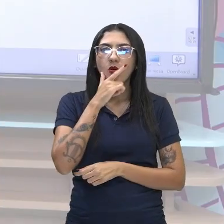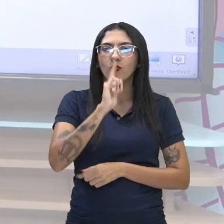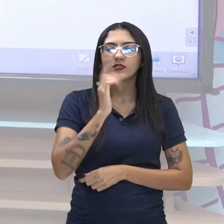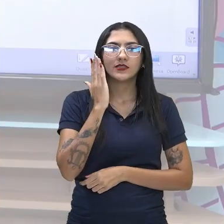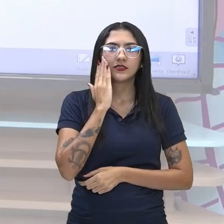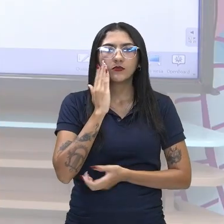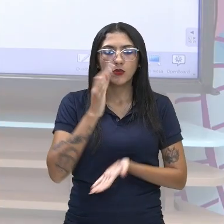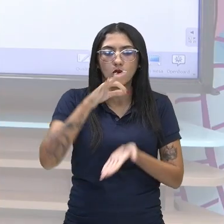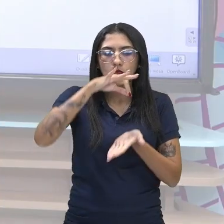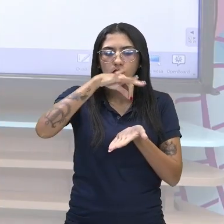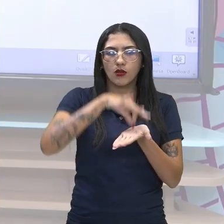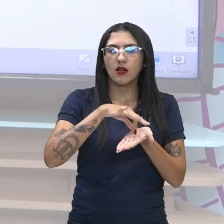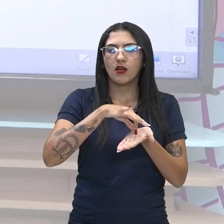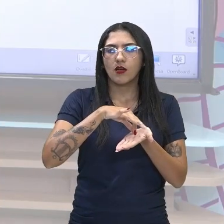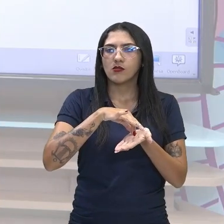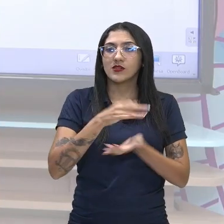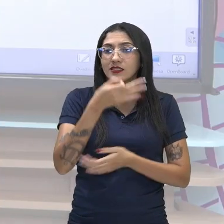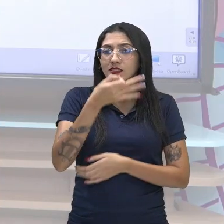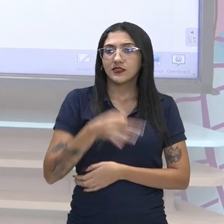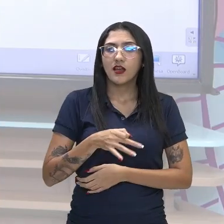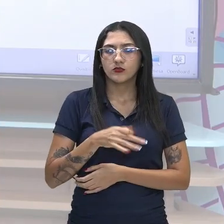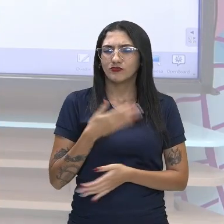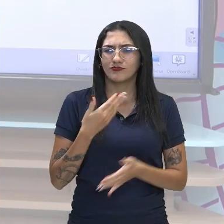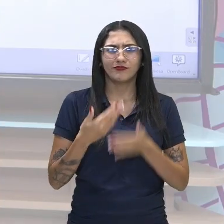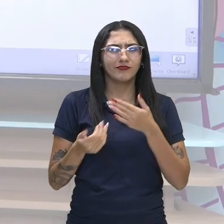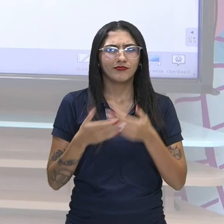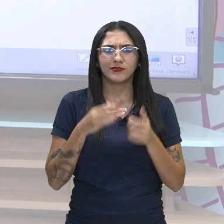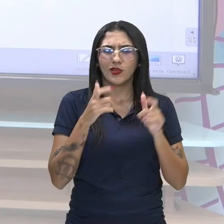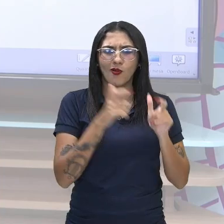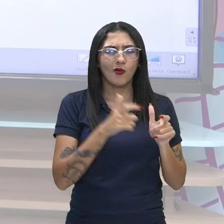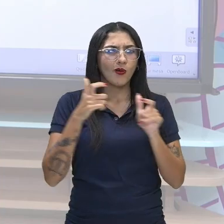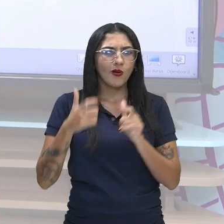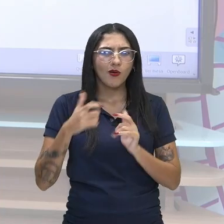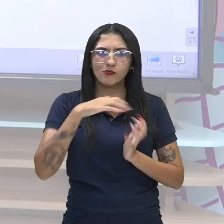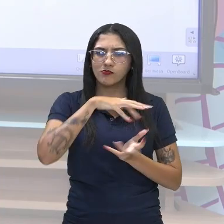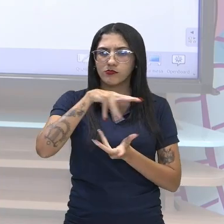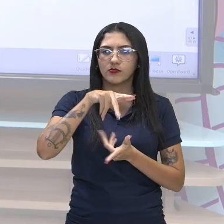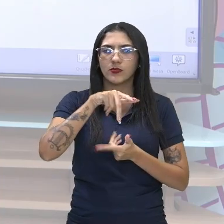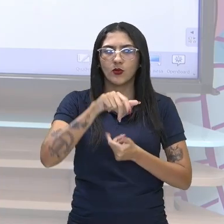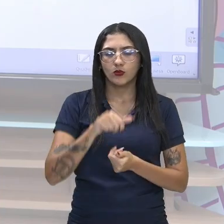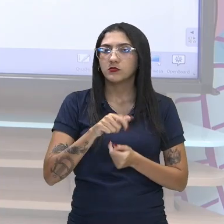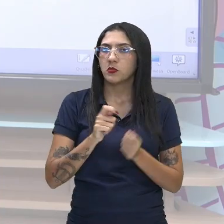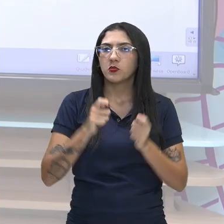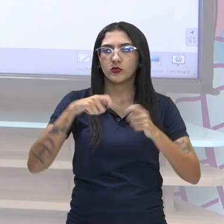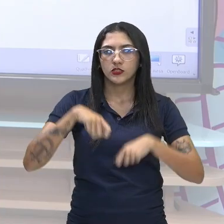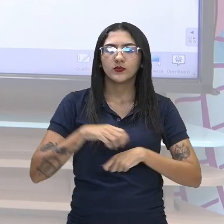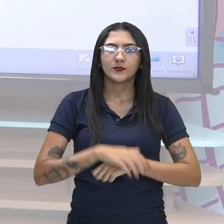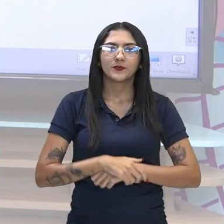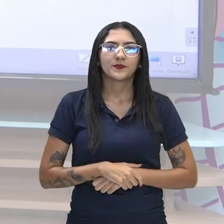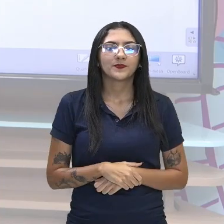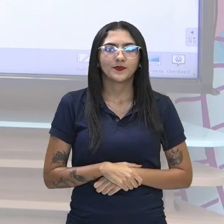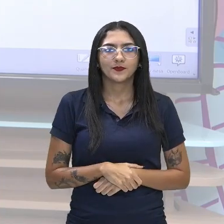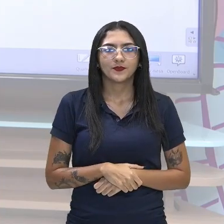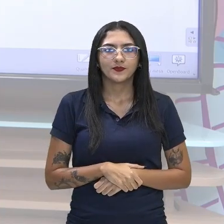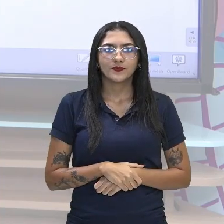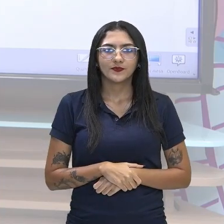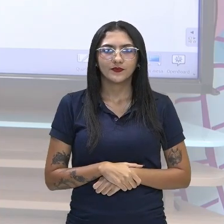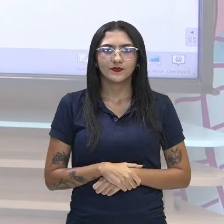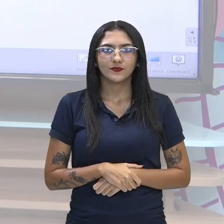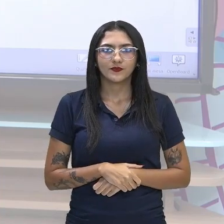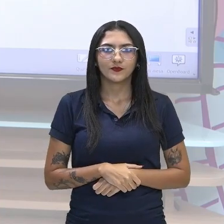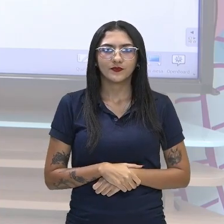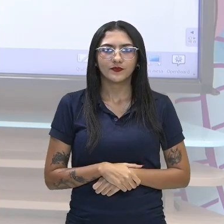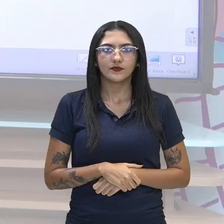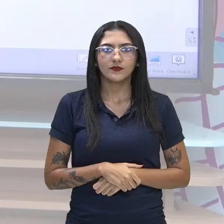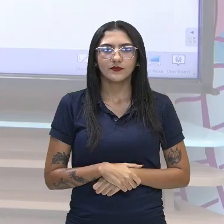ponto onde você está, e seja ele onde for na superfície terrestre, certo? E aí nós temos que as